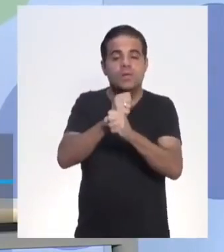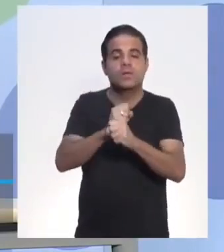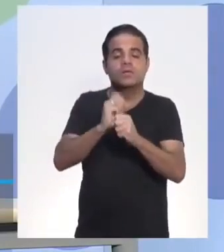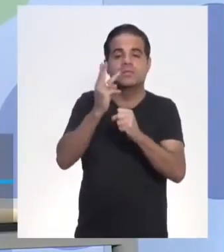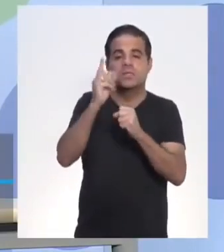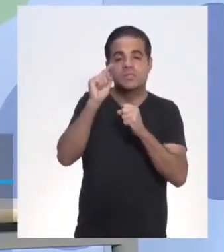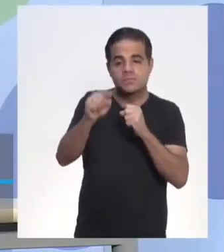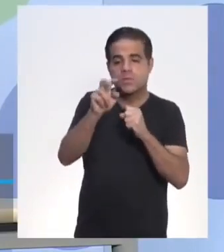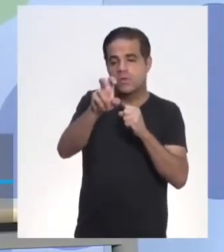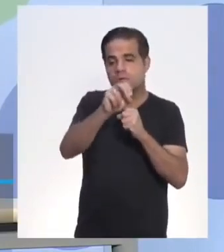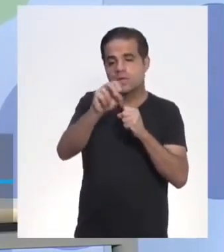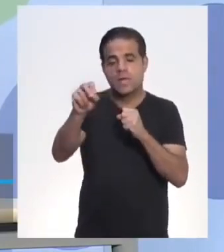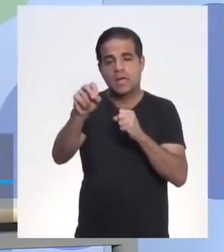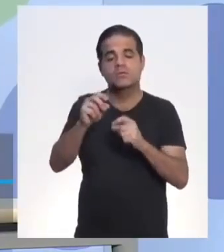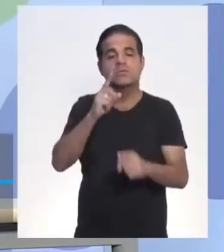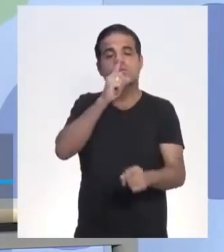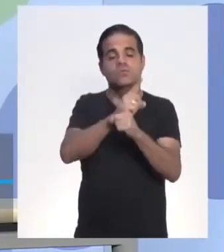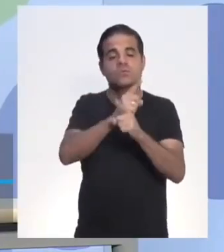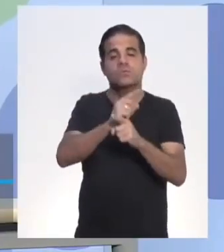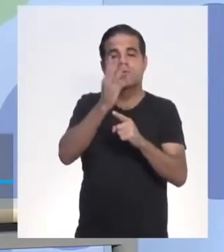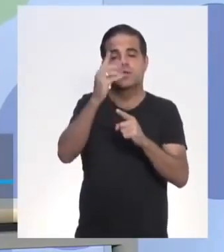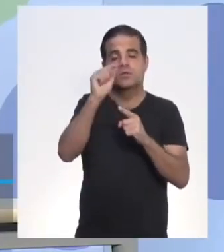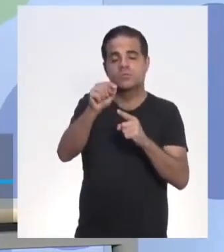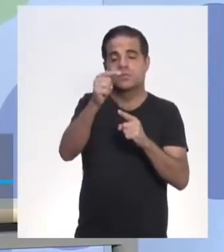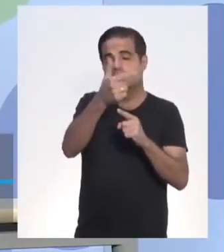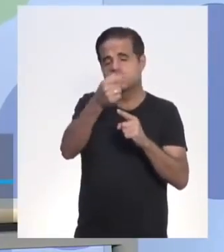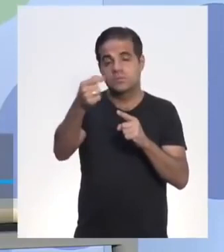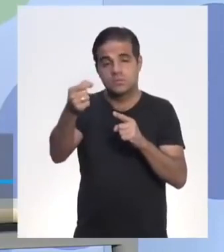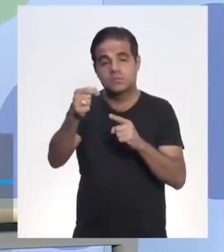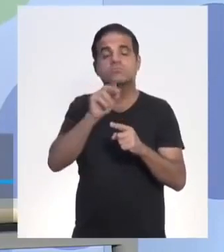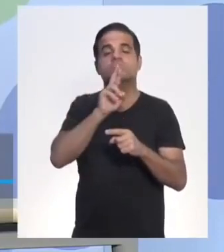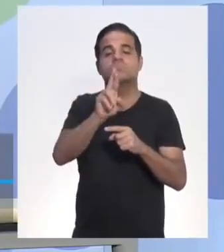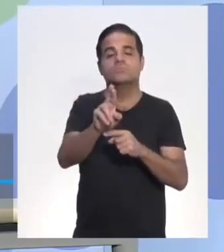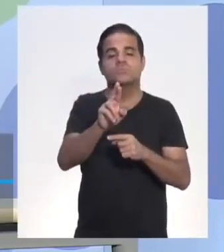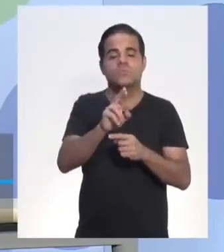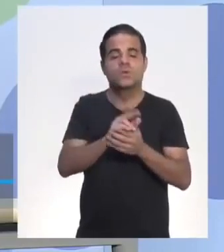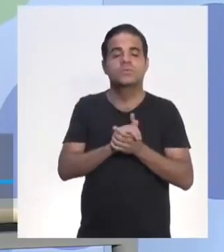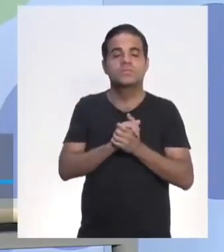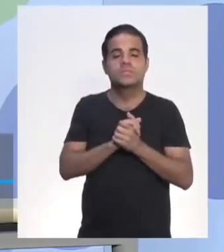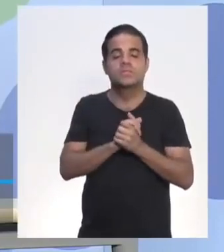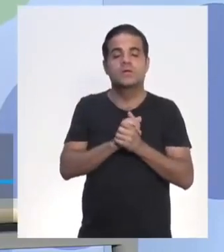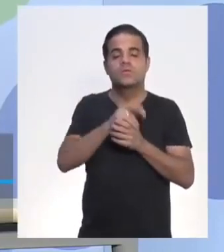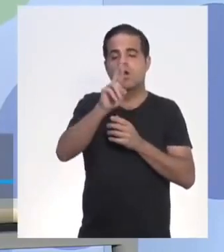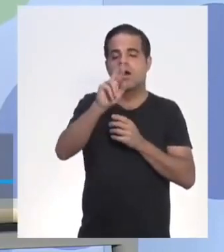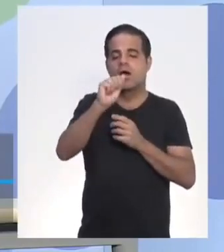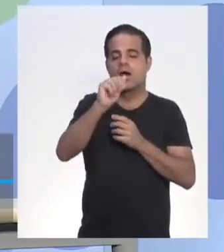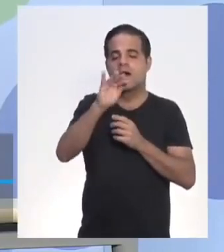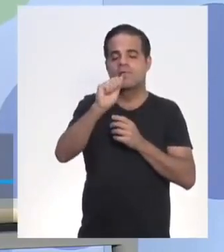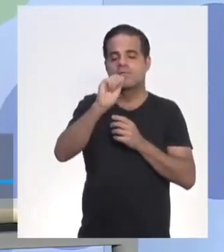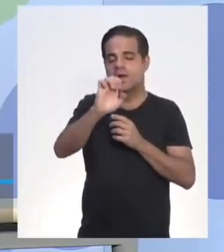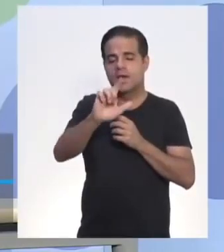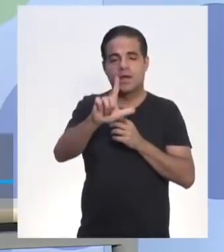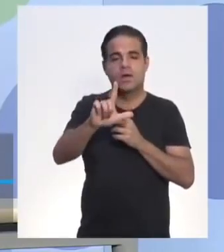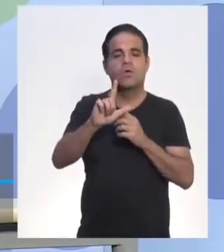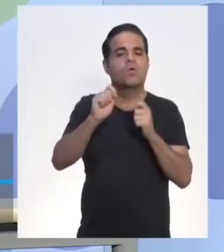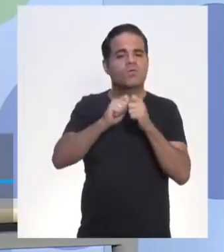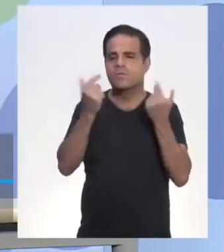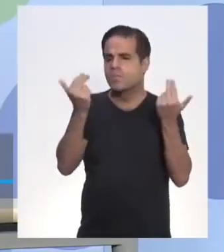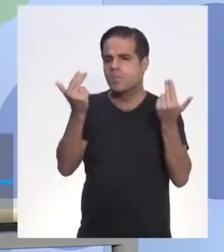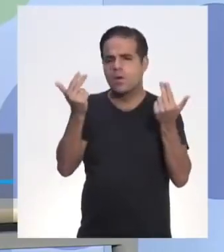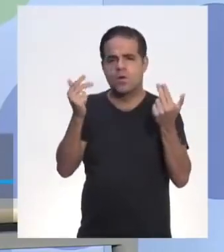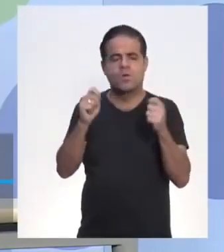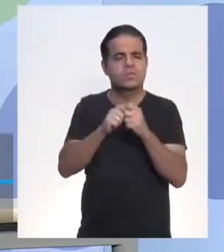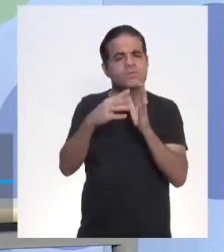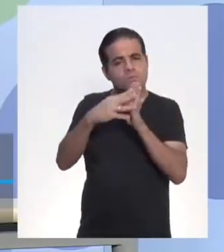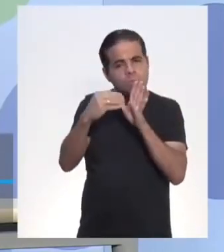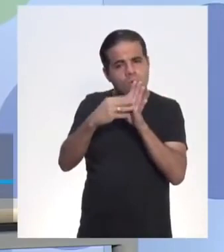a 3.500 ele encontrou 4.200 como resposta é o Rafael também fez a mesma coisa fez